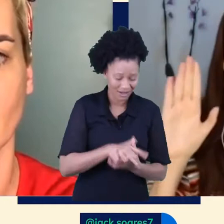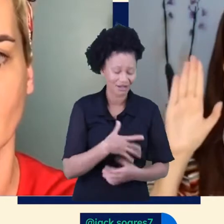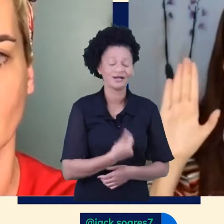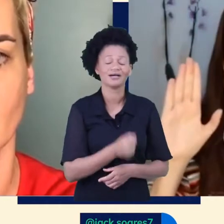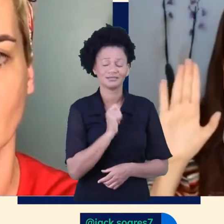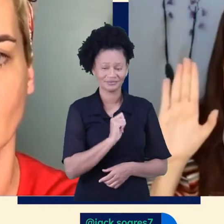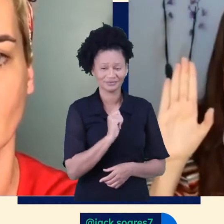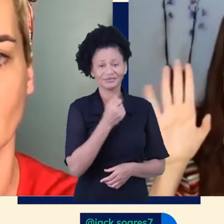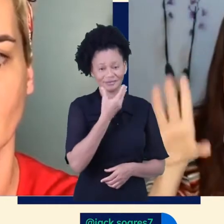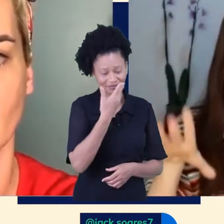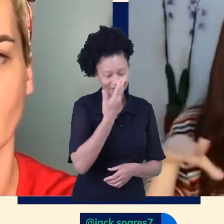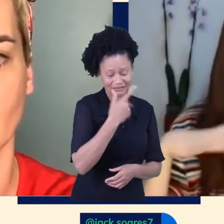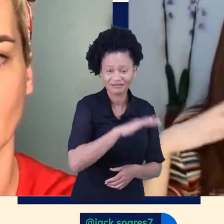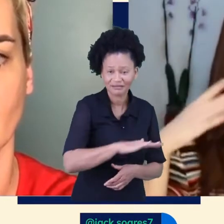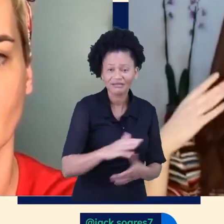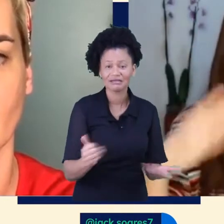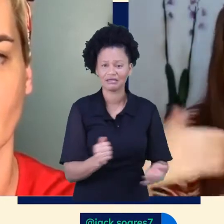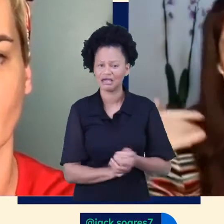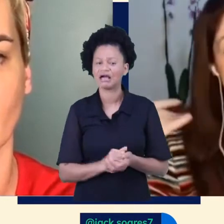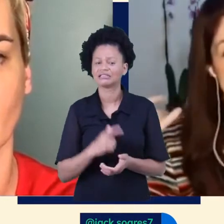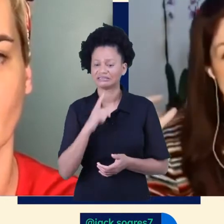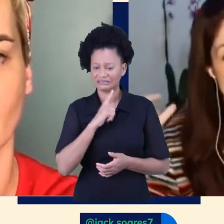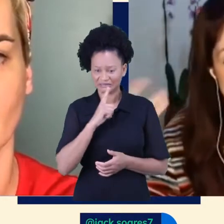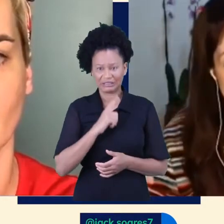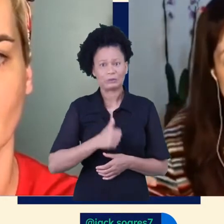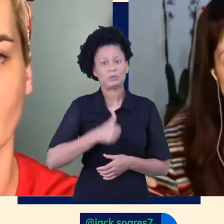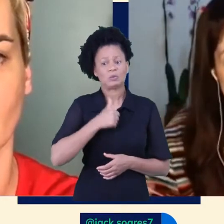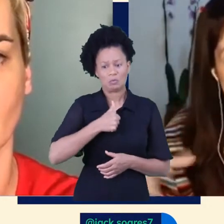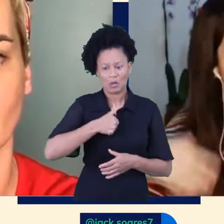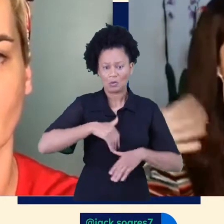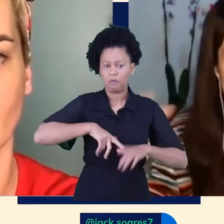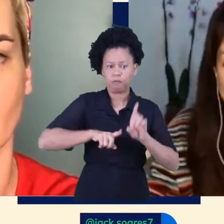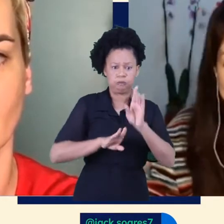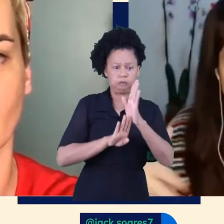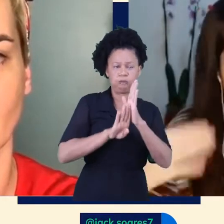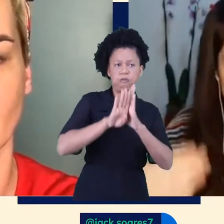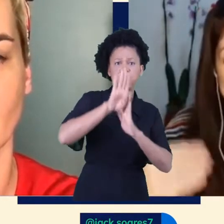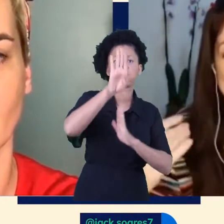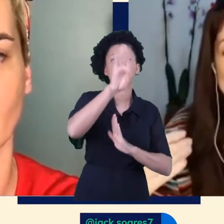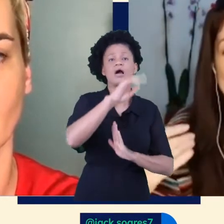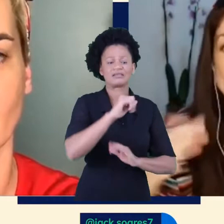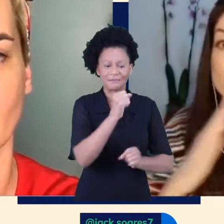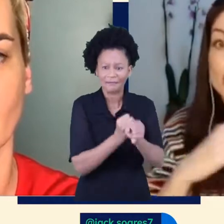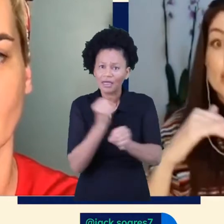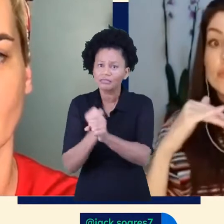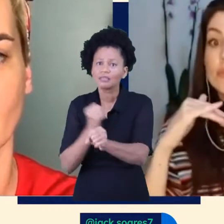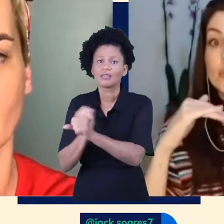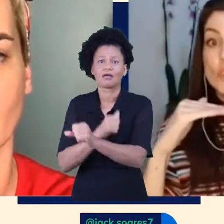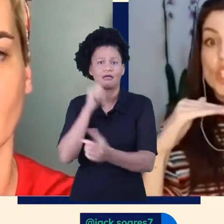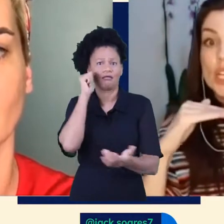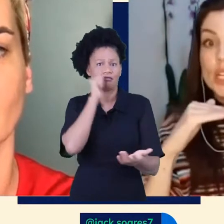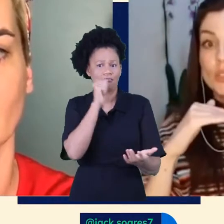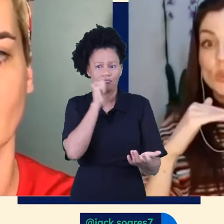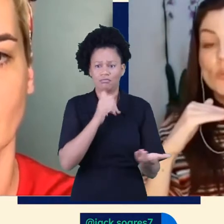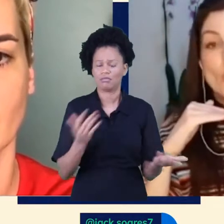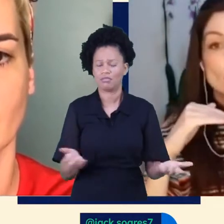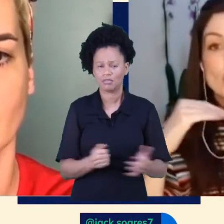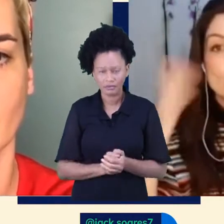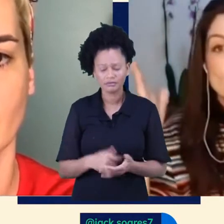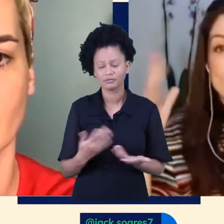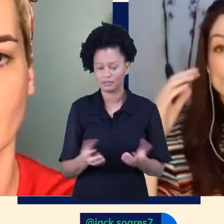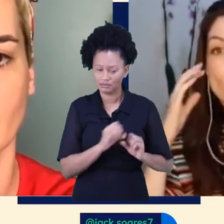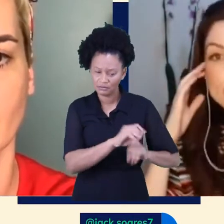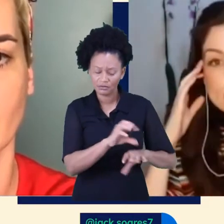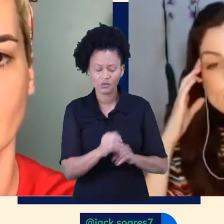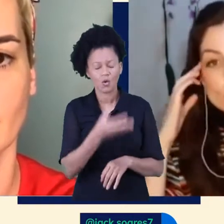alguma coisa que a gente está educando homens e mulheres, de alguma forma, meninos e meninas, e que está chegando num ponto que a